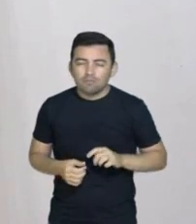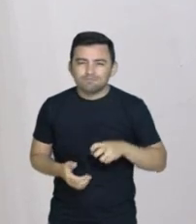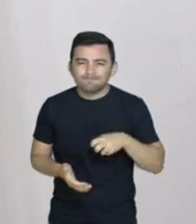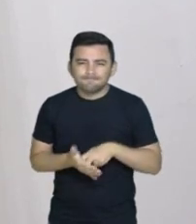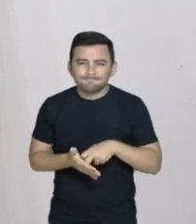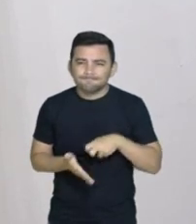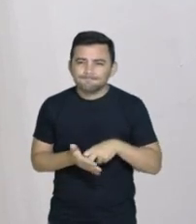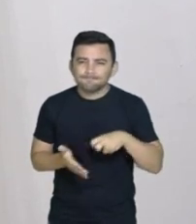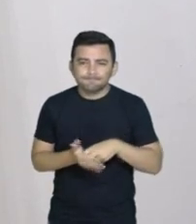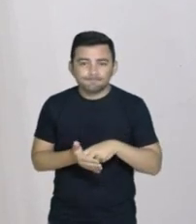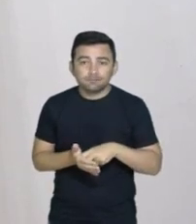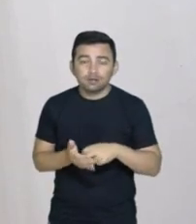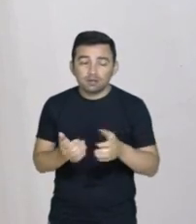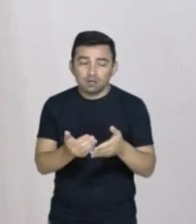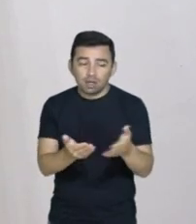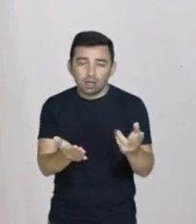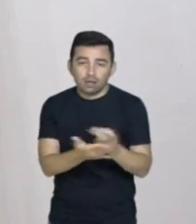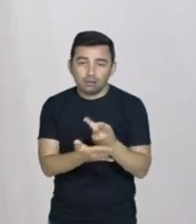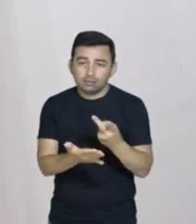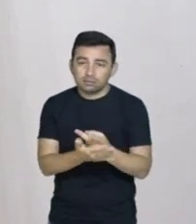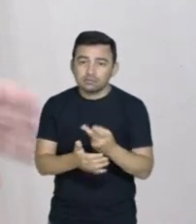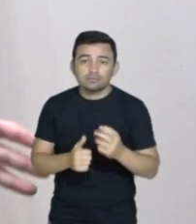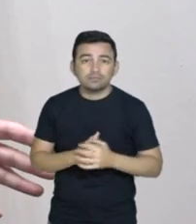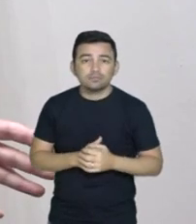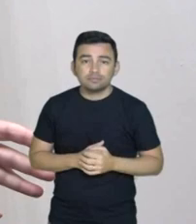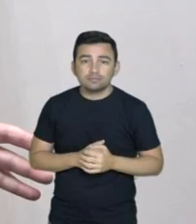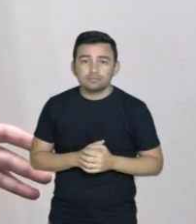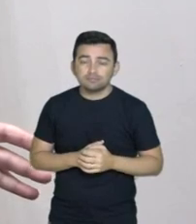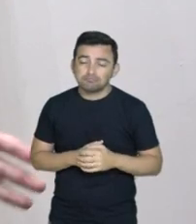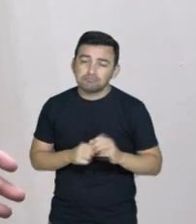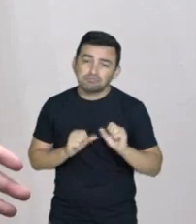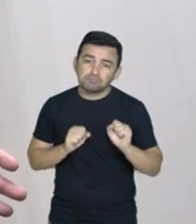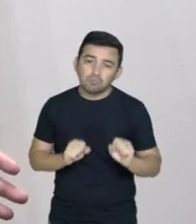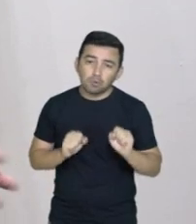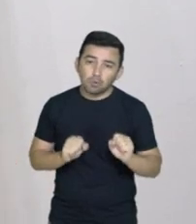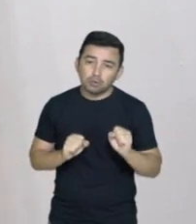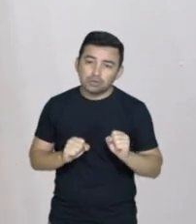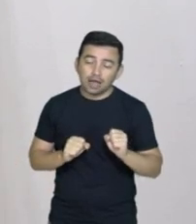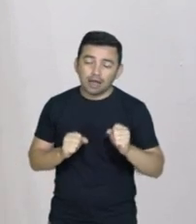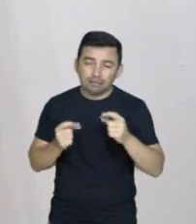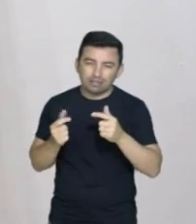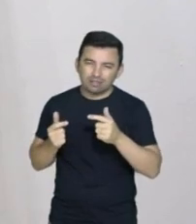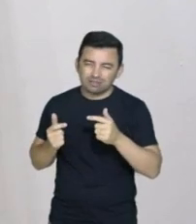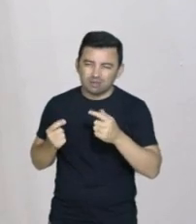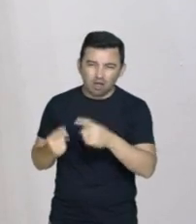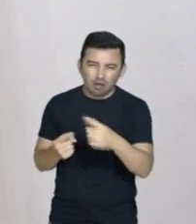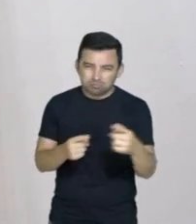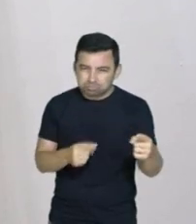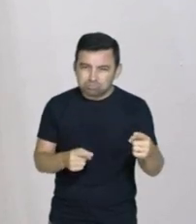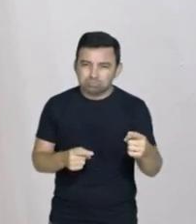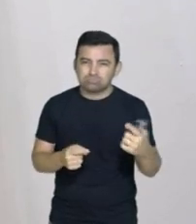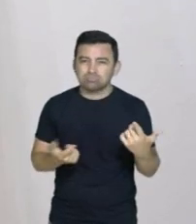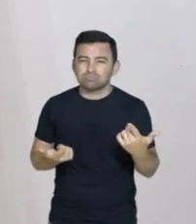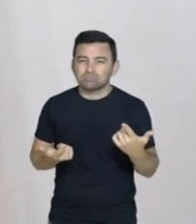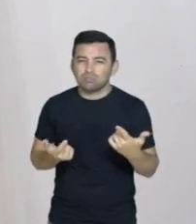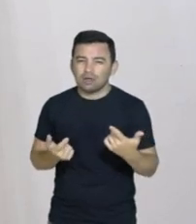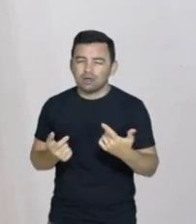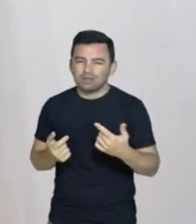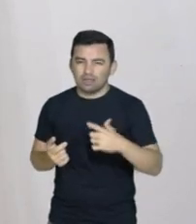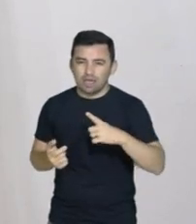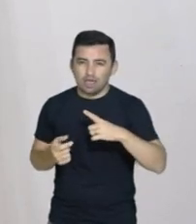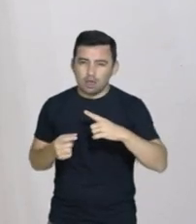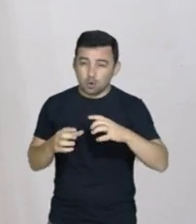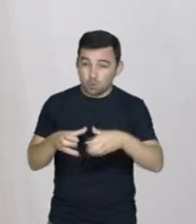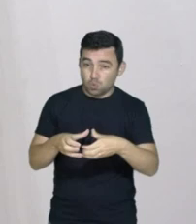desses atos terroristas sejam nos ataques de traficantes facções